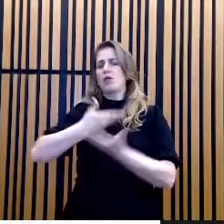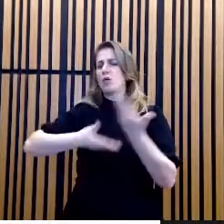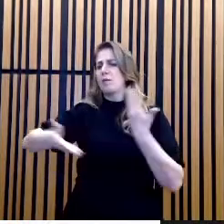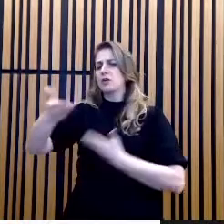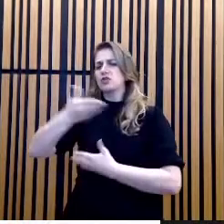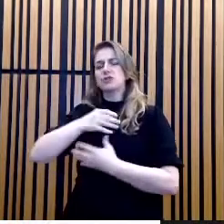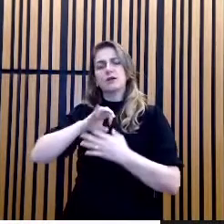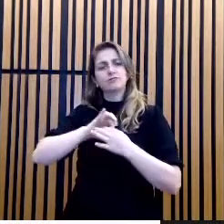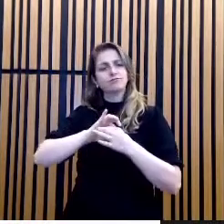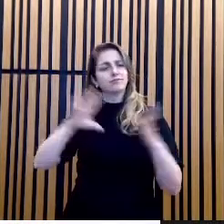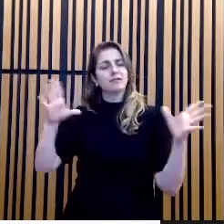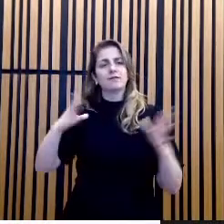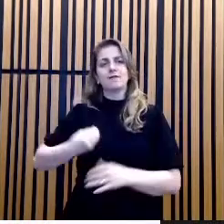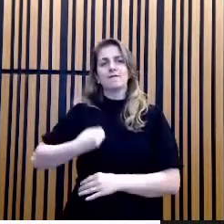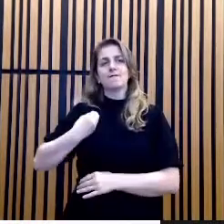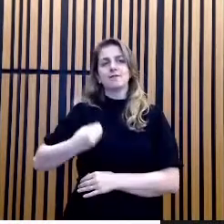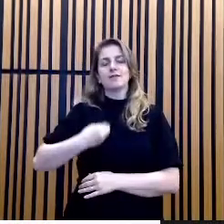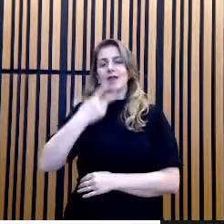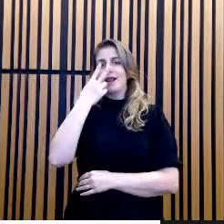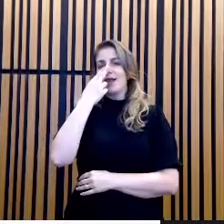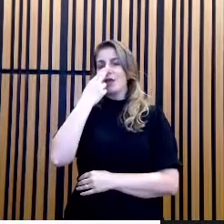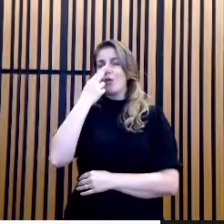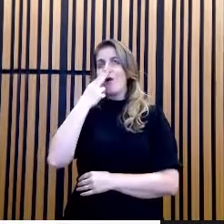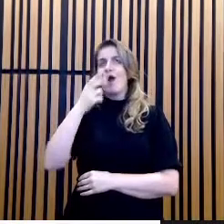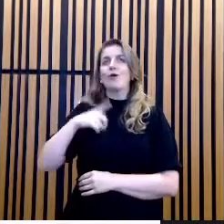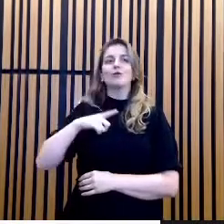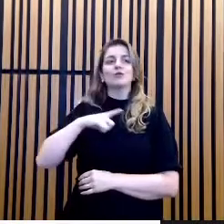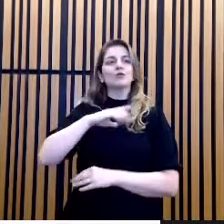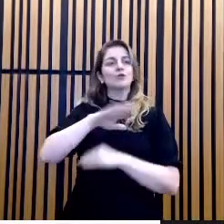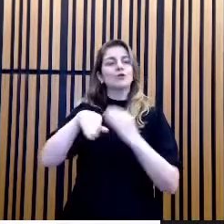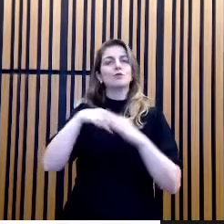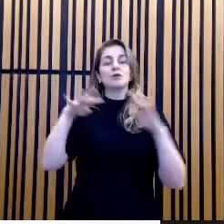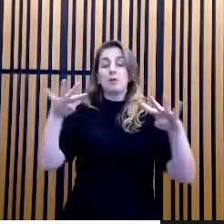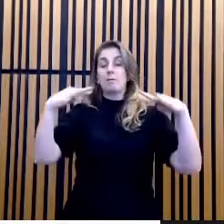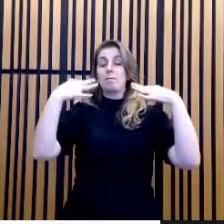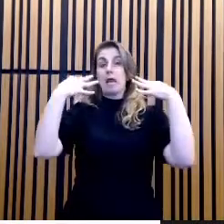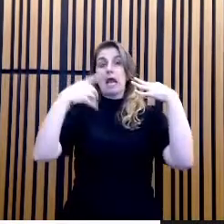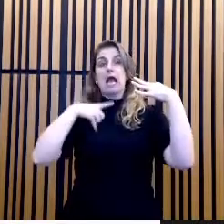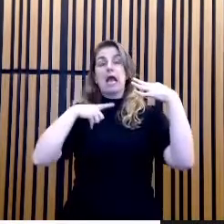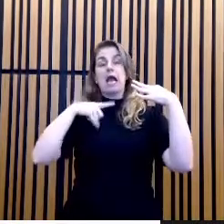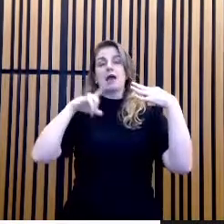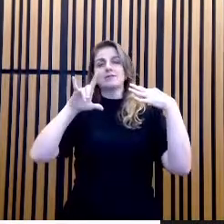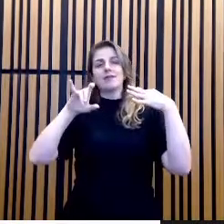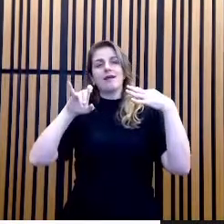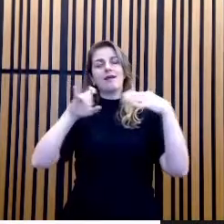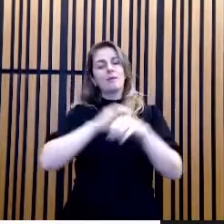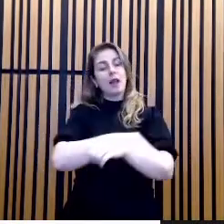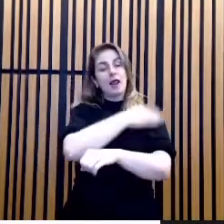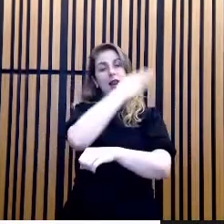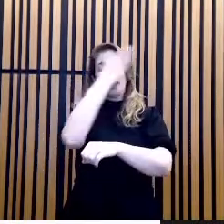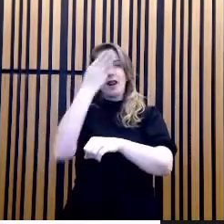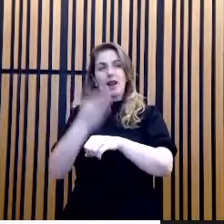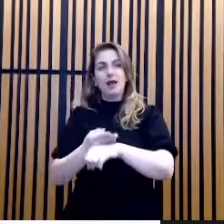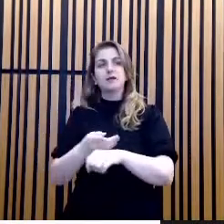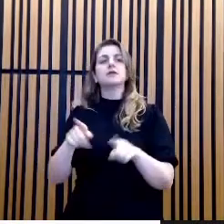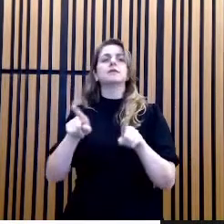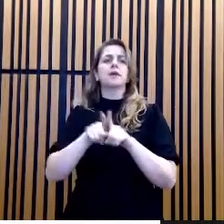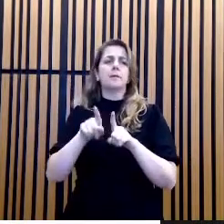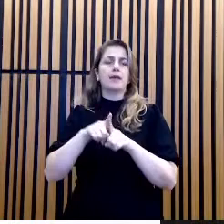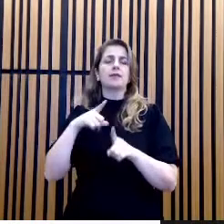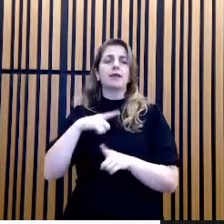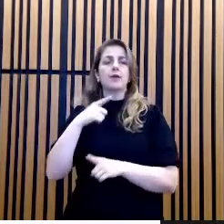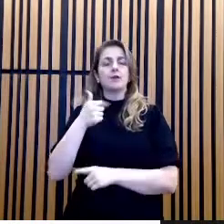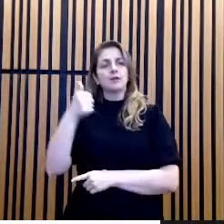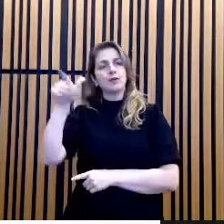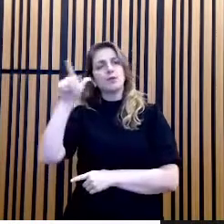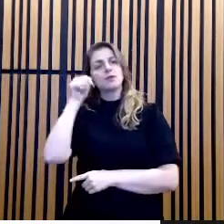dela é praticamente um reality show ali no Instagram. A Linda Rodin é maravilhosa,